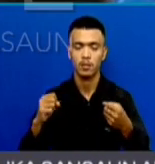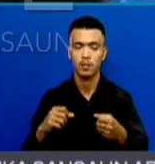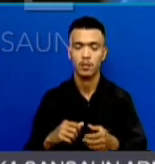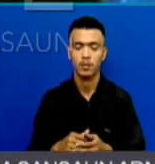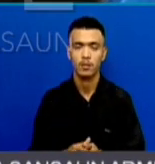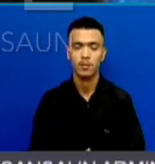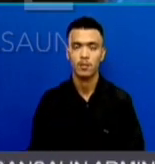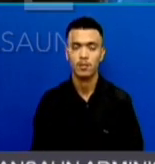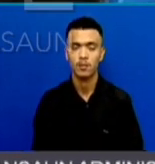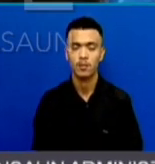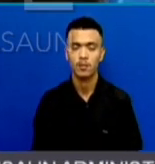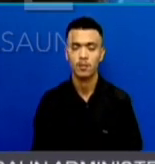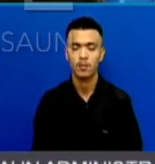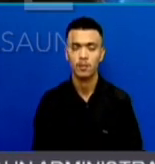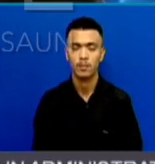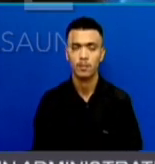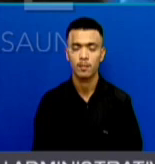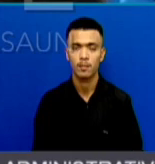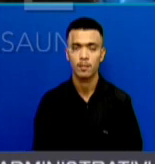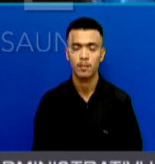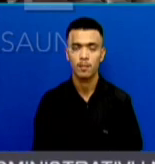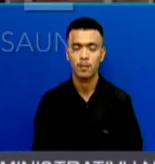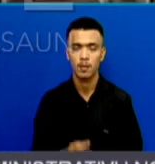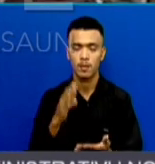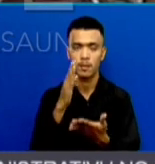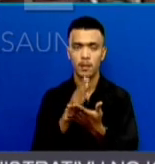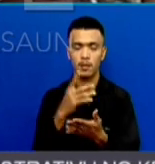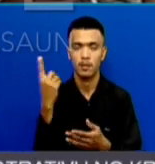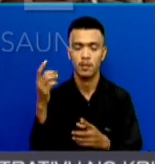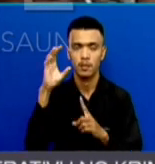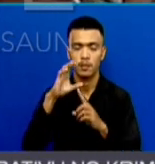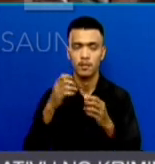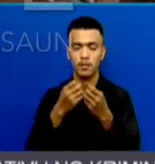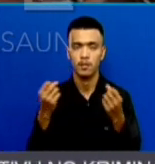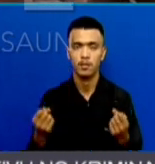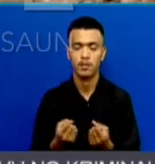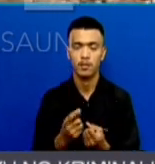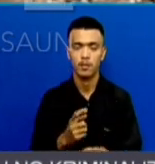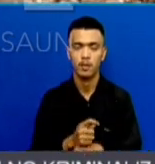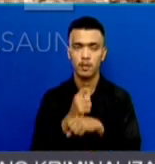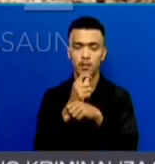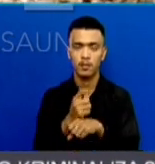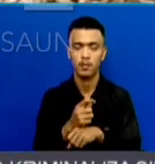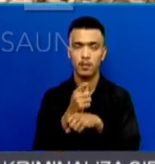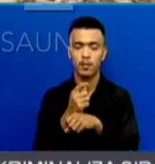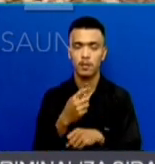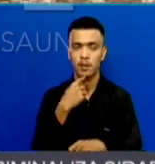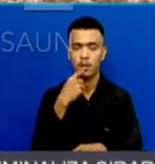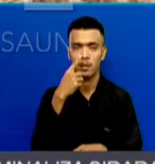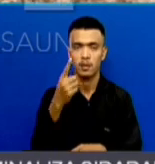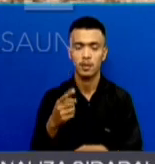sobo. Bando. Bando. Bando na fato. Se pessoa como meta Tauru, Felipe Escapena, que se mene,